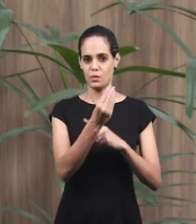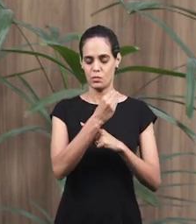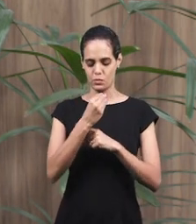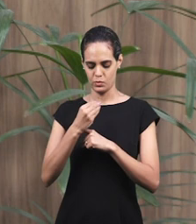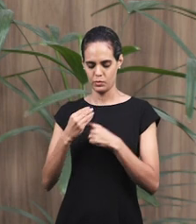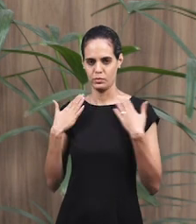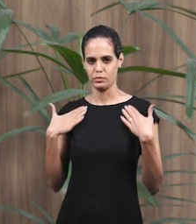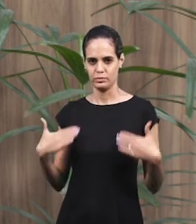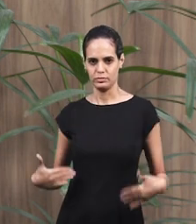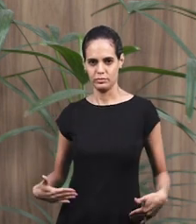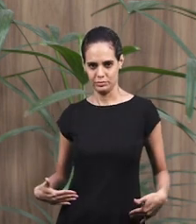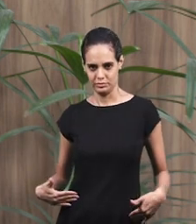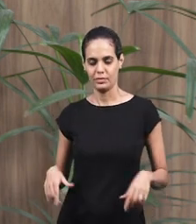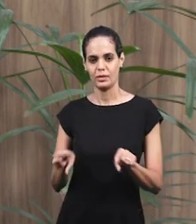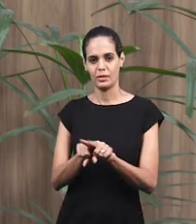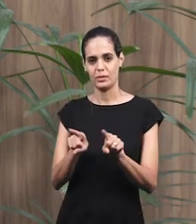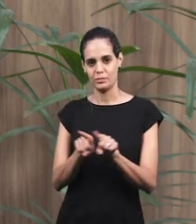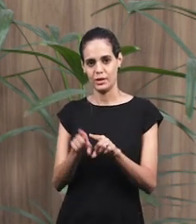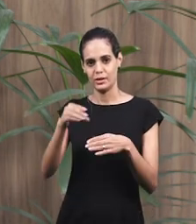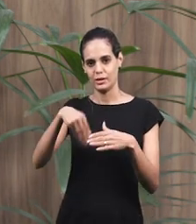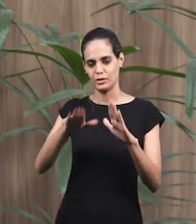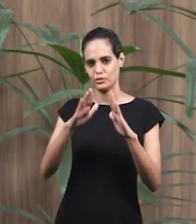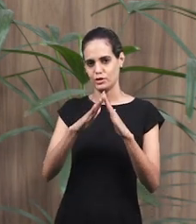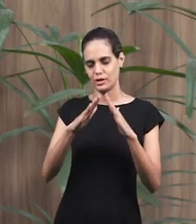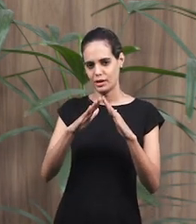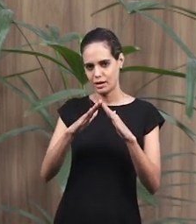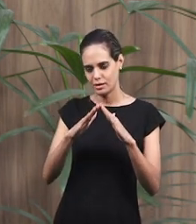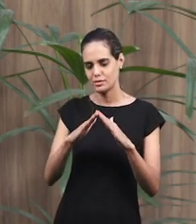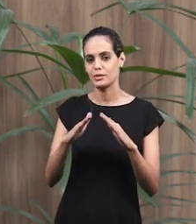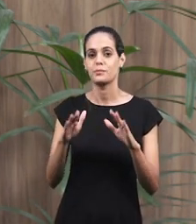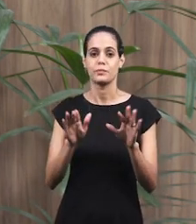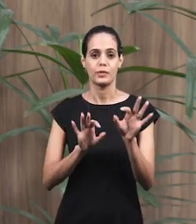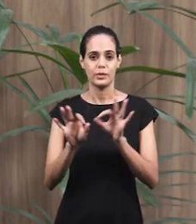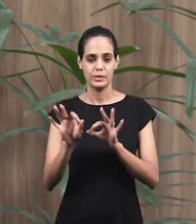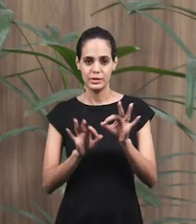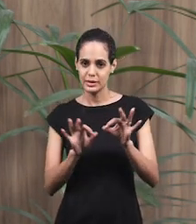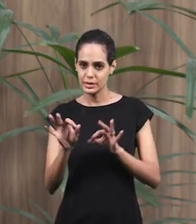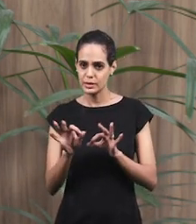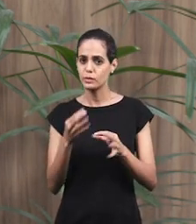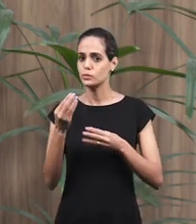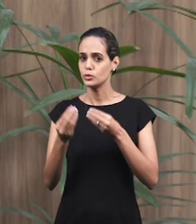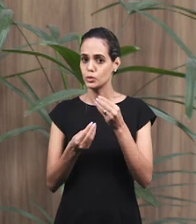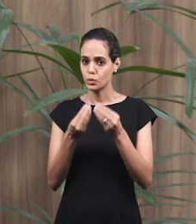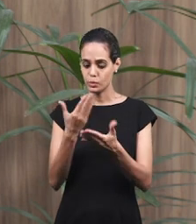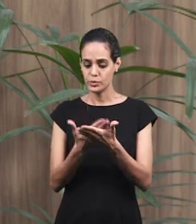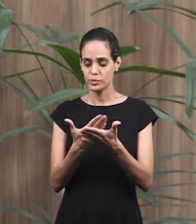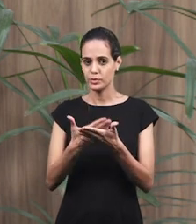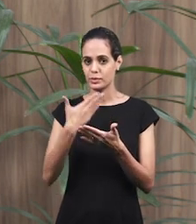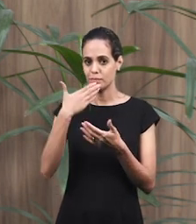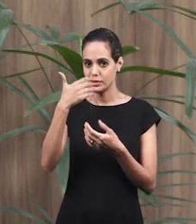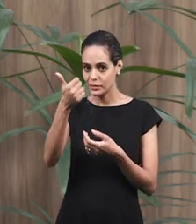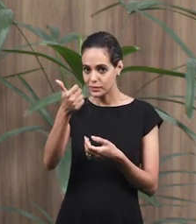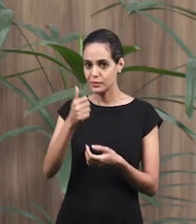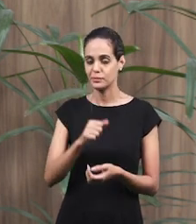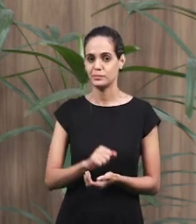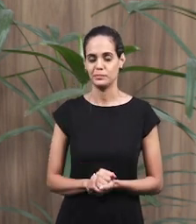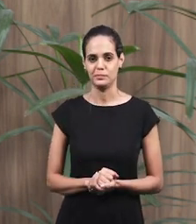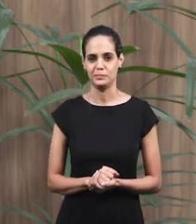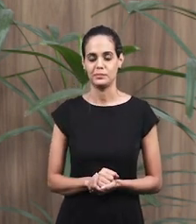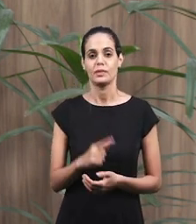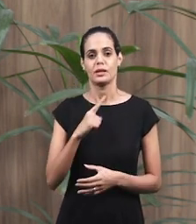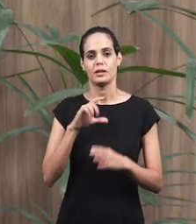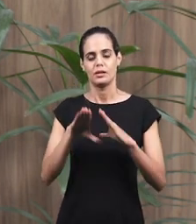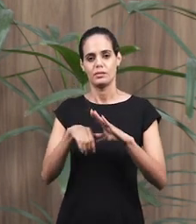Cuidados Pessoais, Organização das Atividades Domésticas e Organização para os Estudos. Os episódios